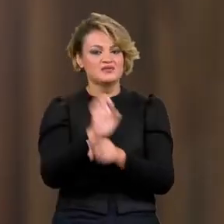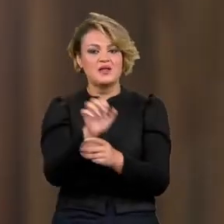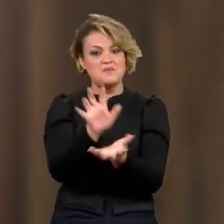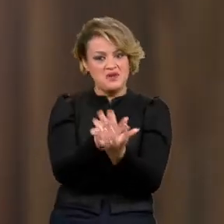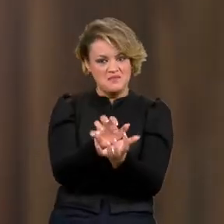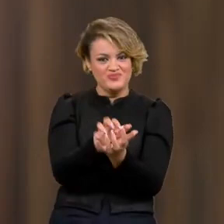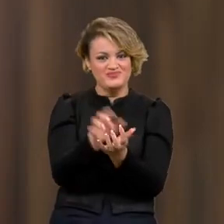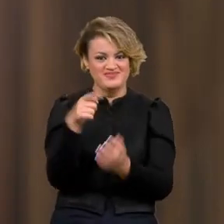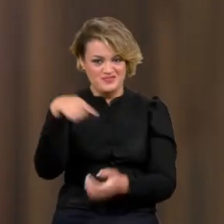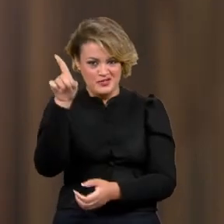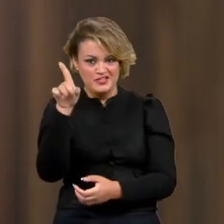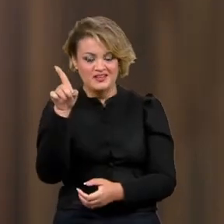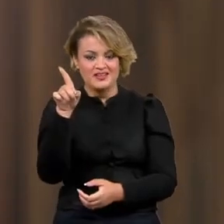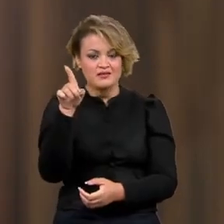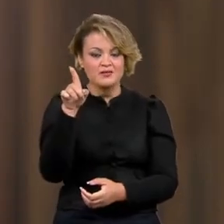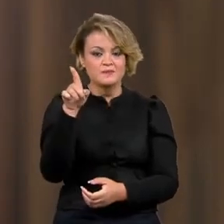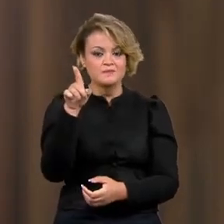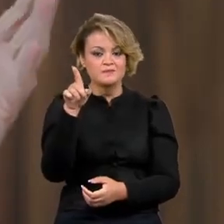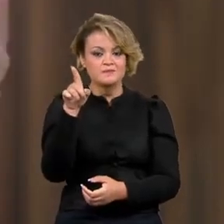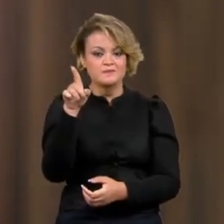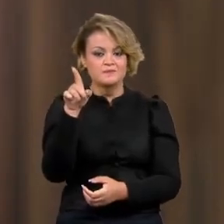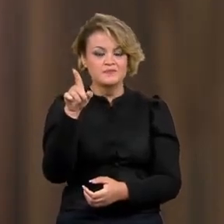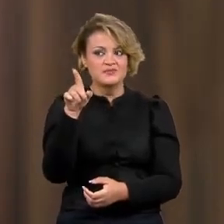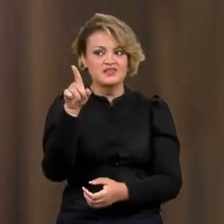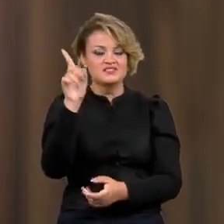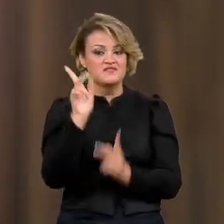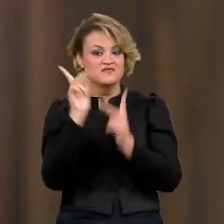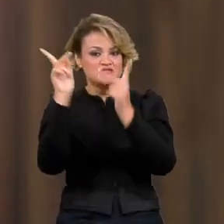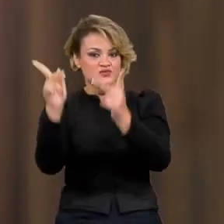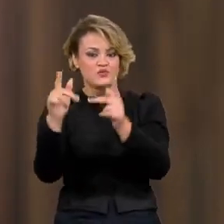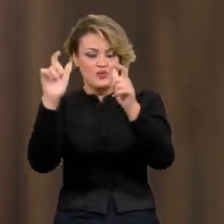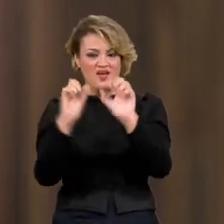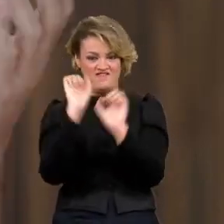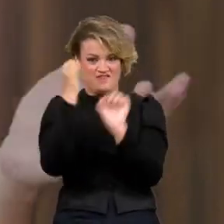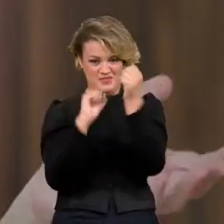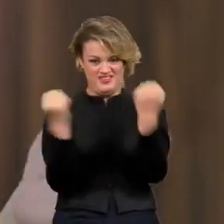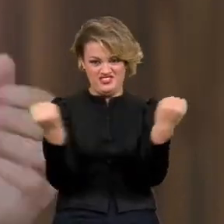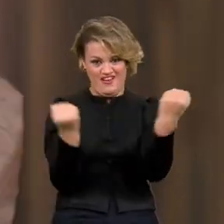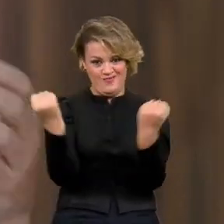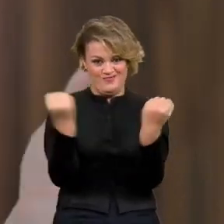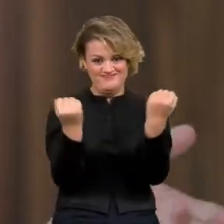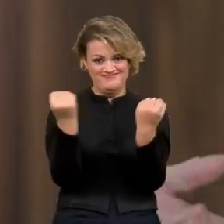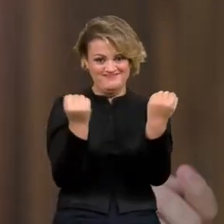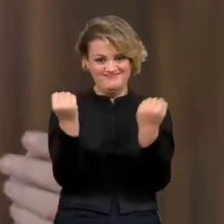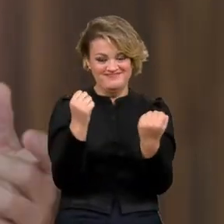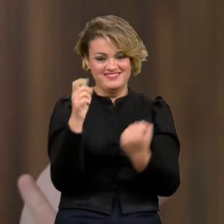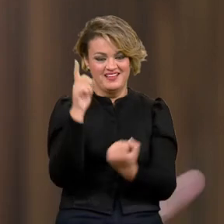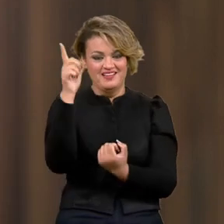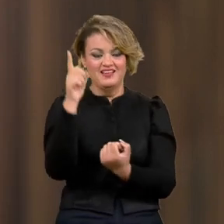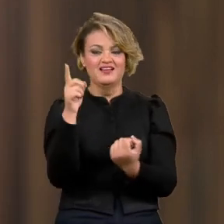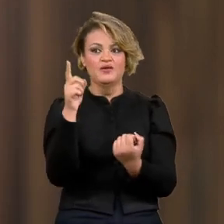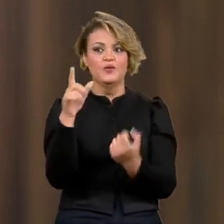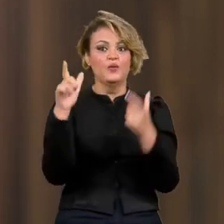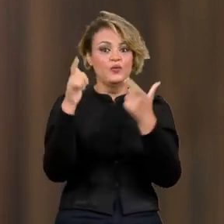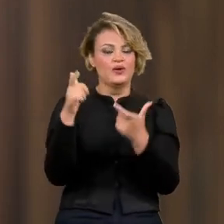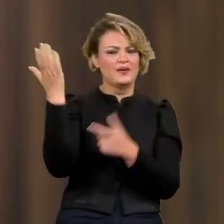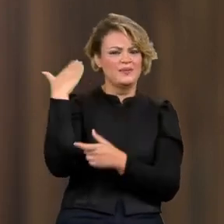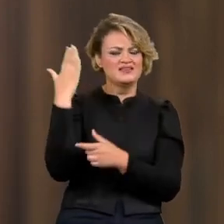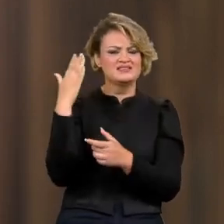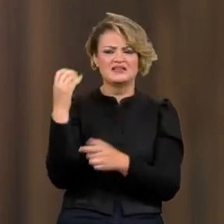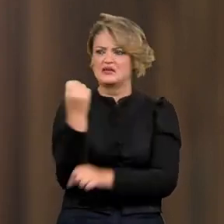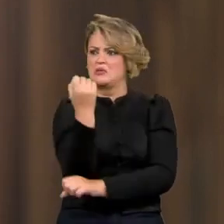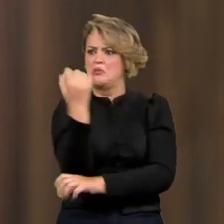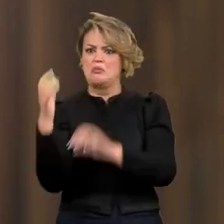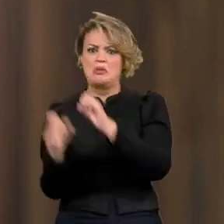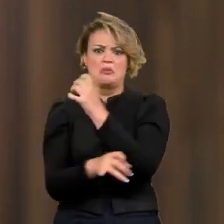uma visita uma fábrica incrível né uma fábrica num lugar que era Zona da Mata que era um trabalho brutal que é cortar Canaã